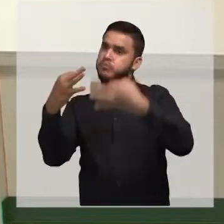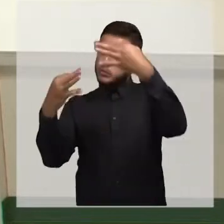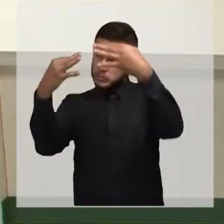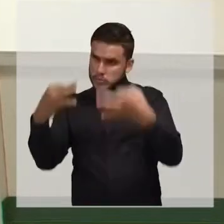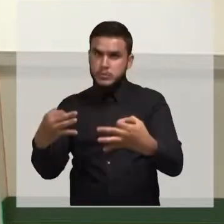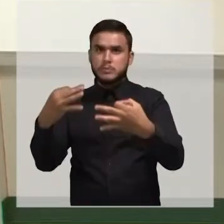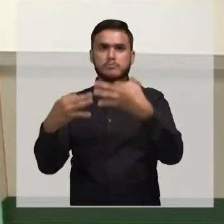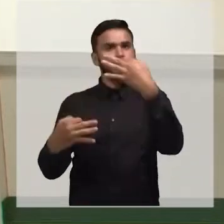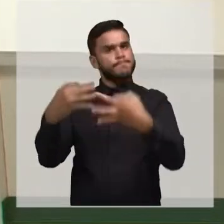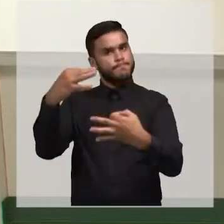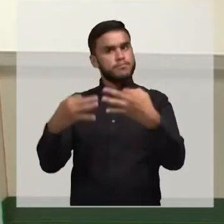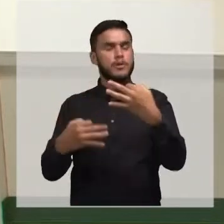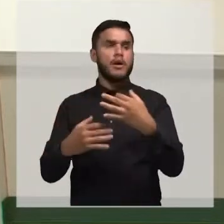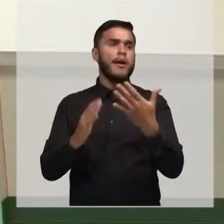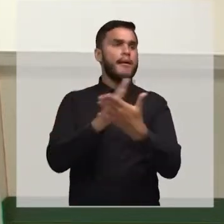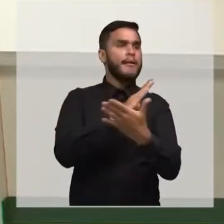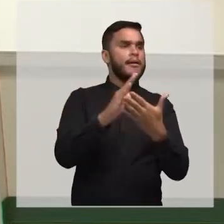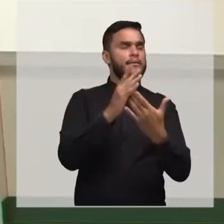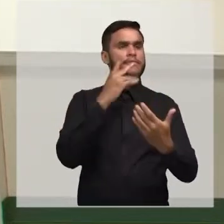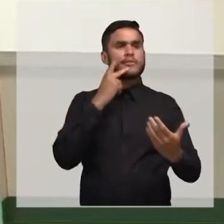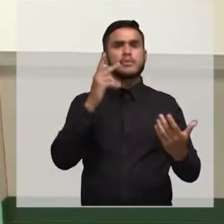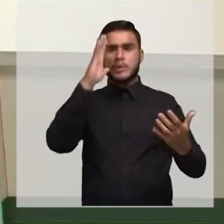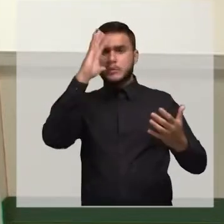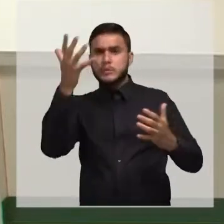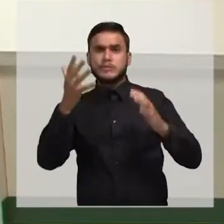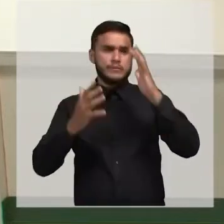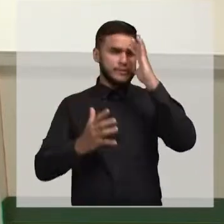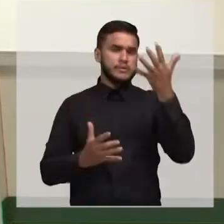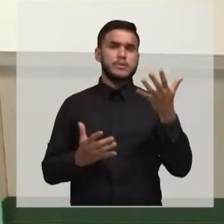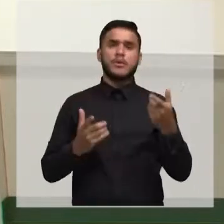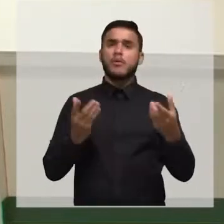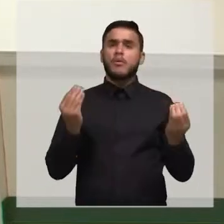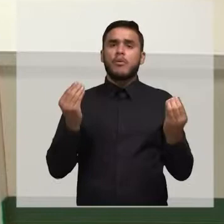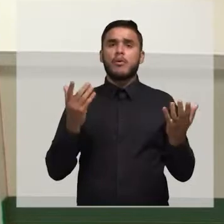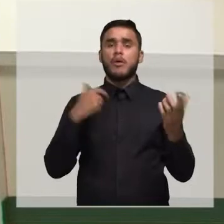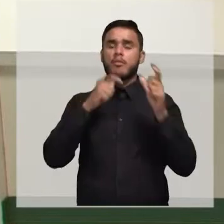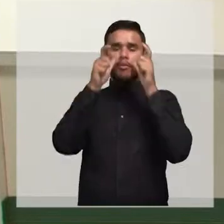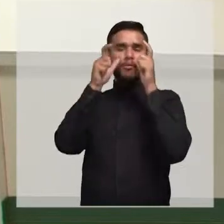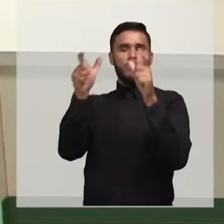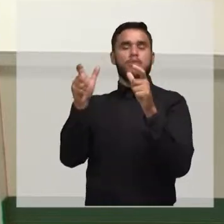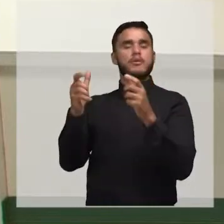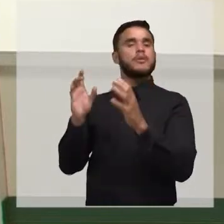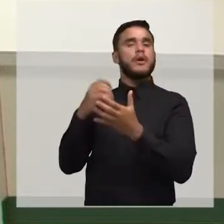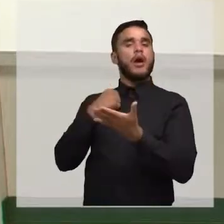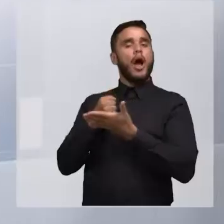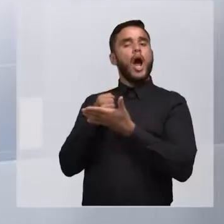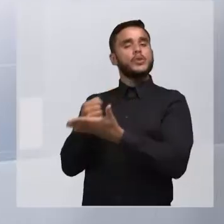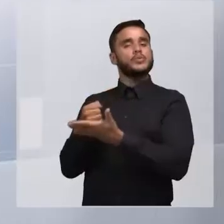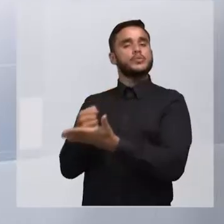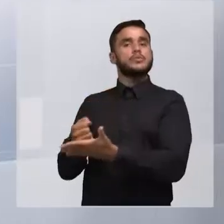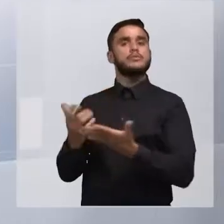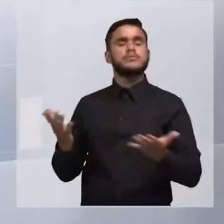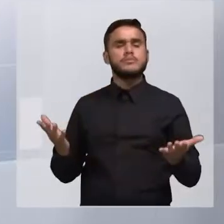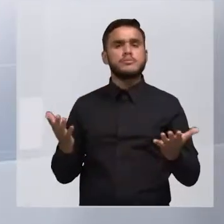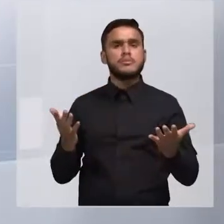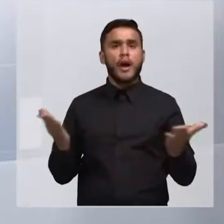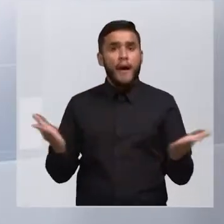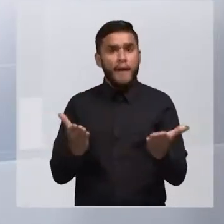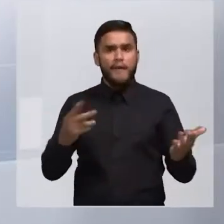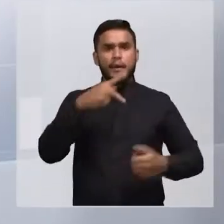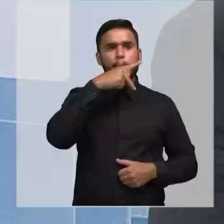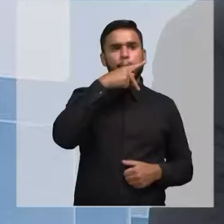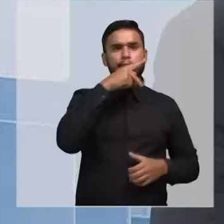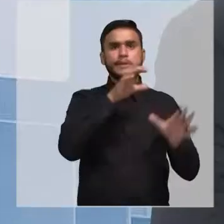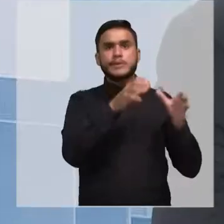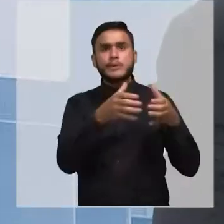não é essa. Parece que ela é movido e as suas decisões são tomadas e movidas de acordo com o interesse. Mais do que nunca agora partidarizadas. Partidarizada.